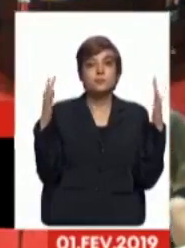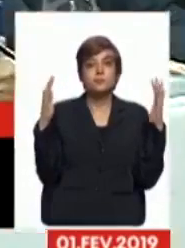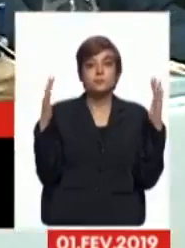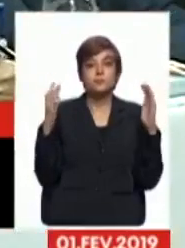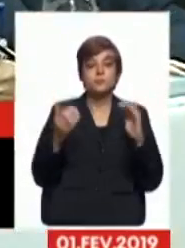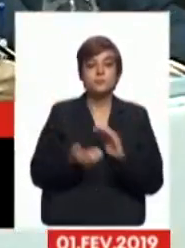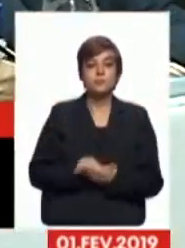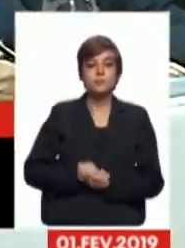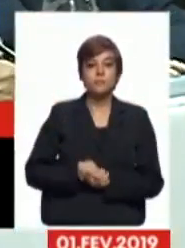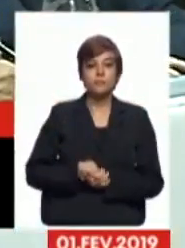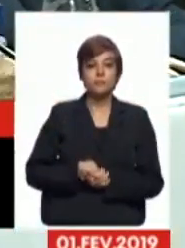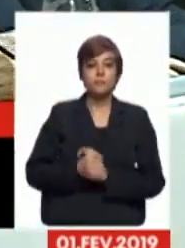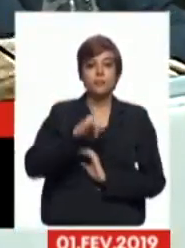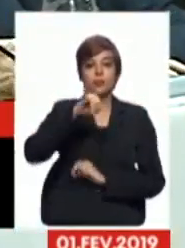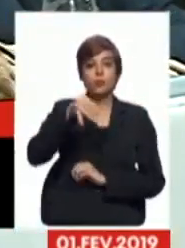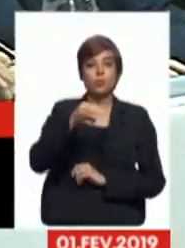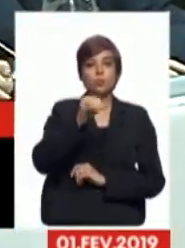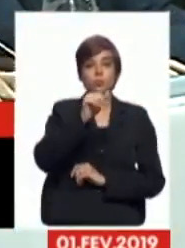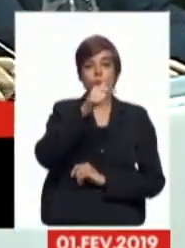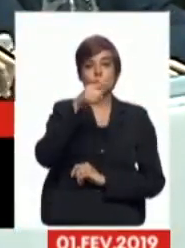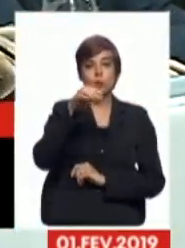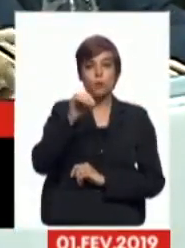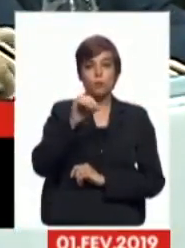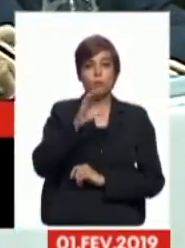João Bosco.